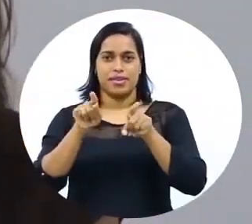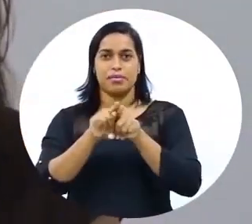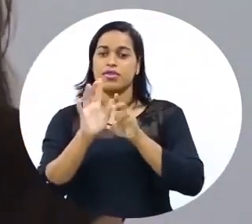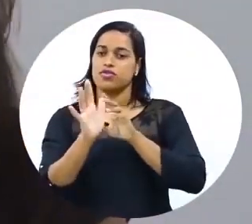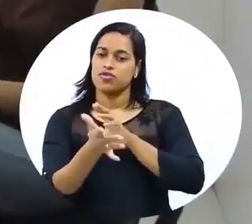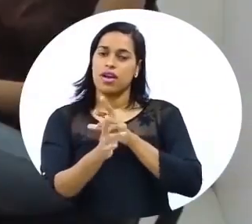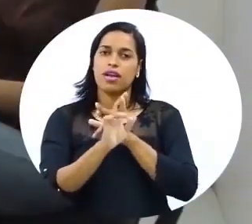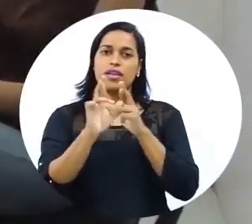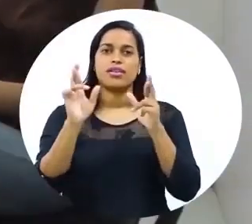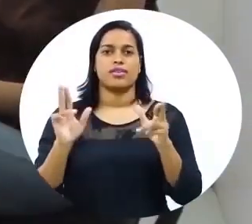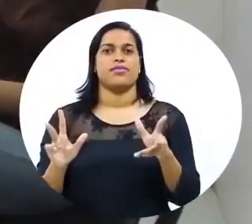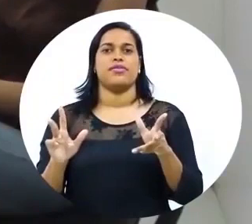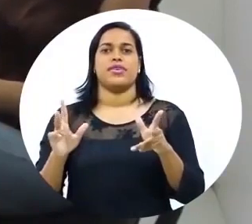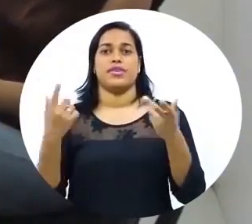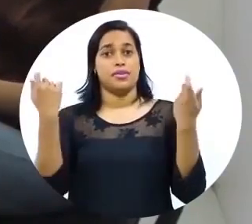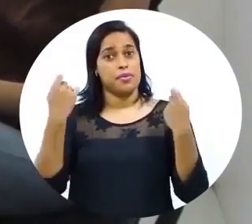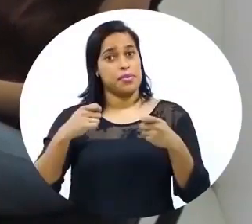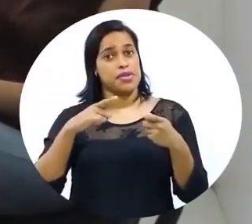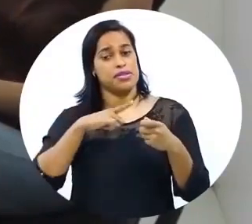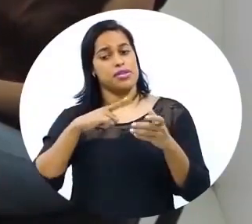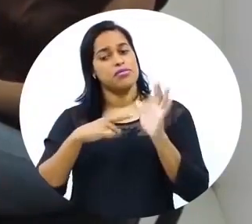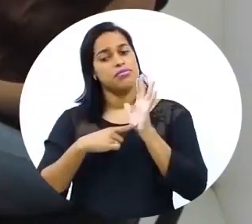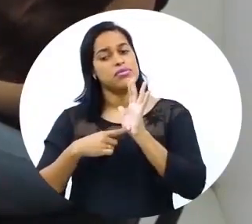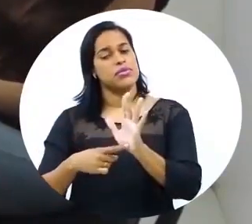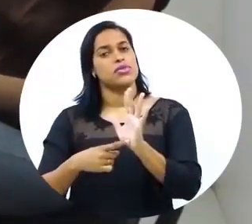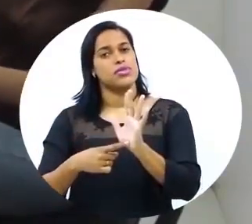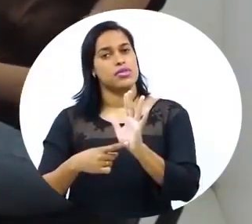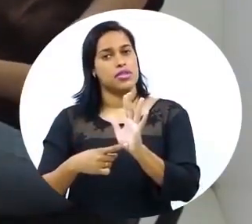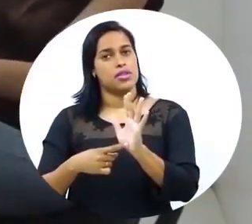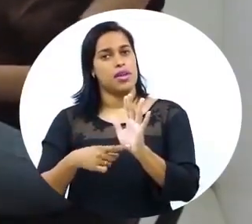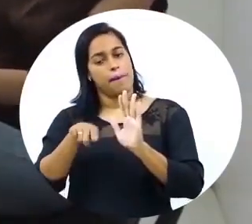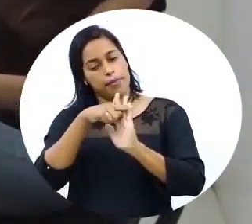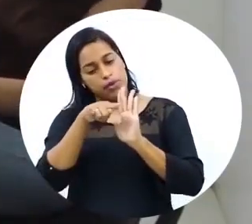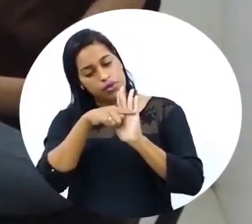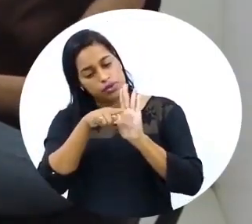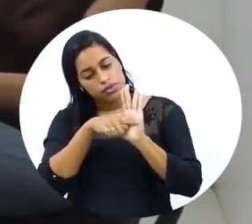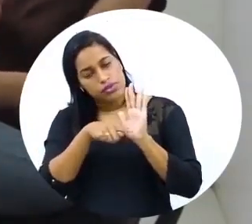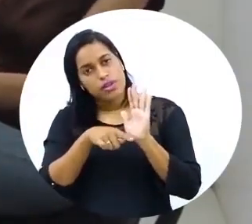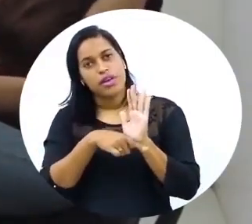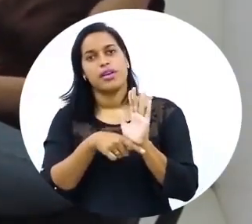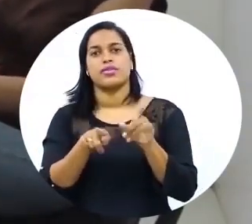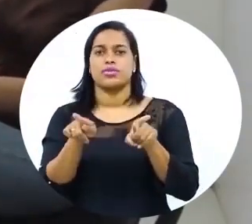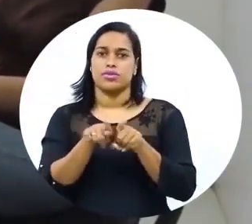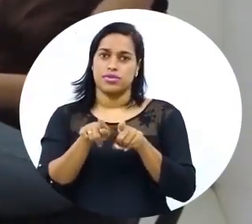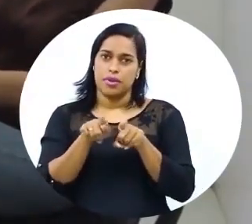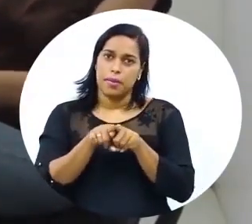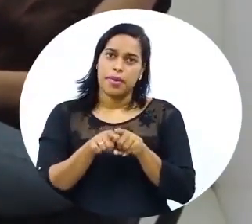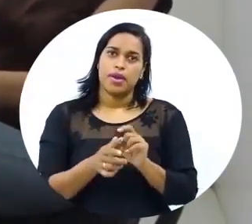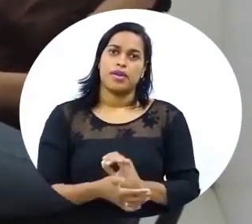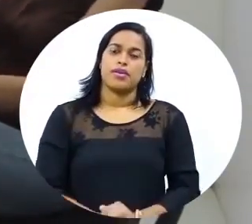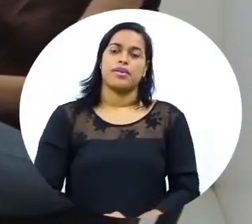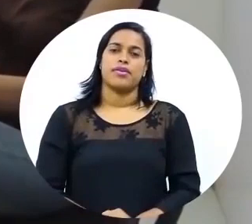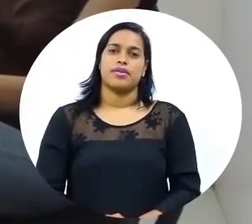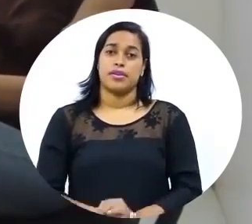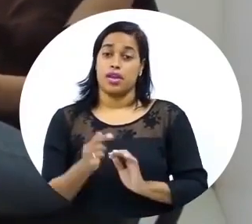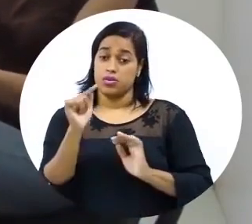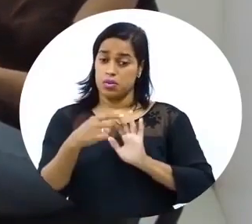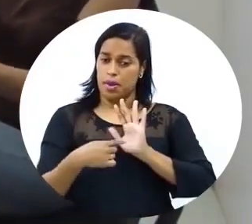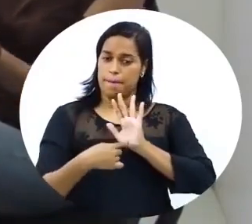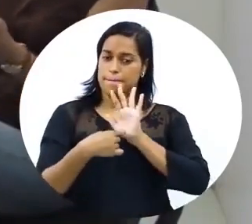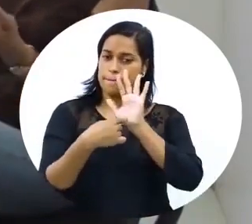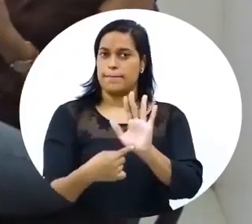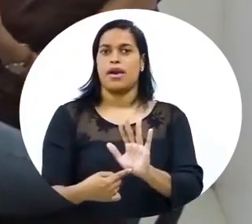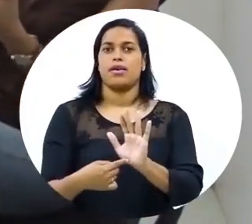forma diferente. Então, é um portfólio que ele vai entregar. Então, vai estar lá seus projetos. Aí ele pode fazer, assim, a sua marca,